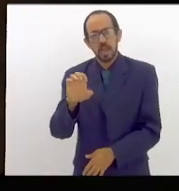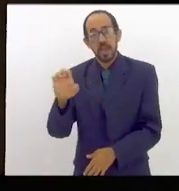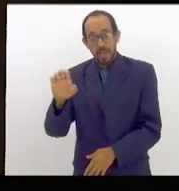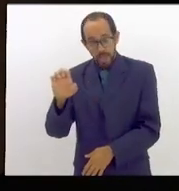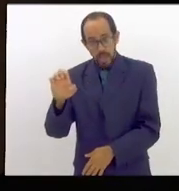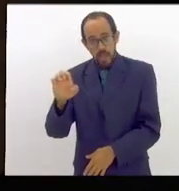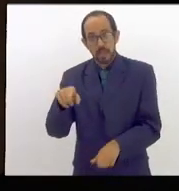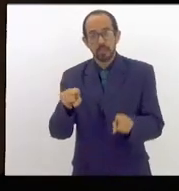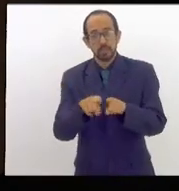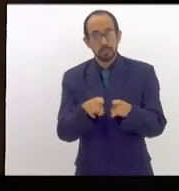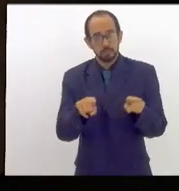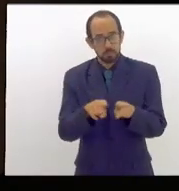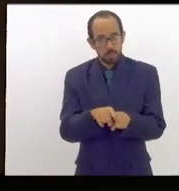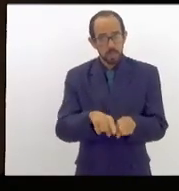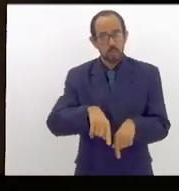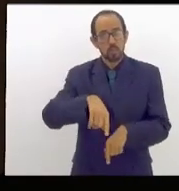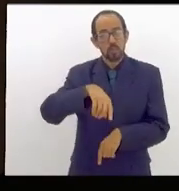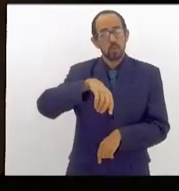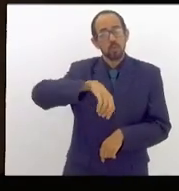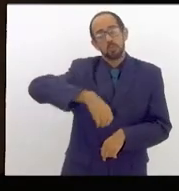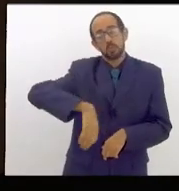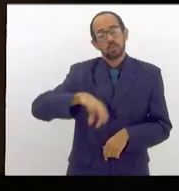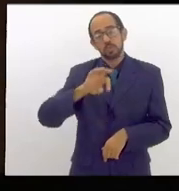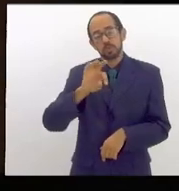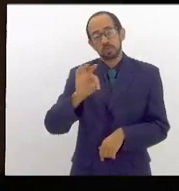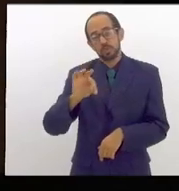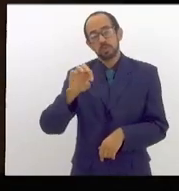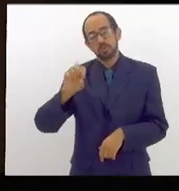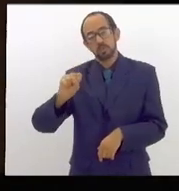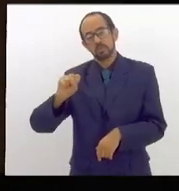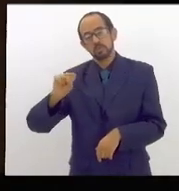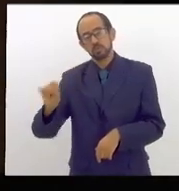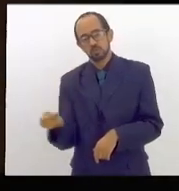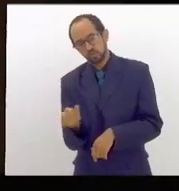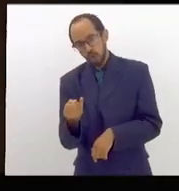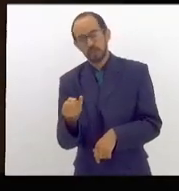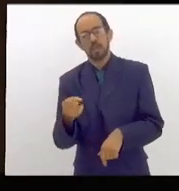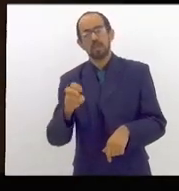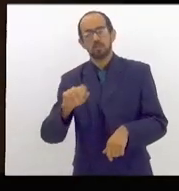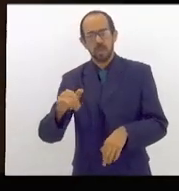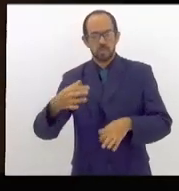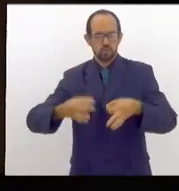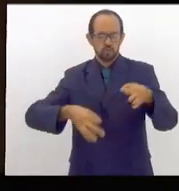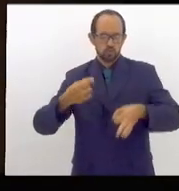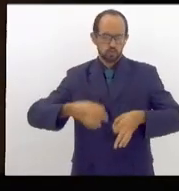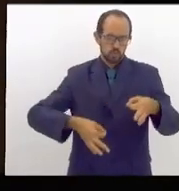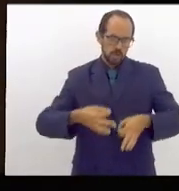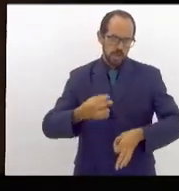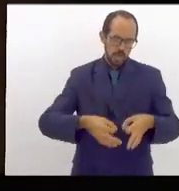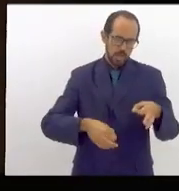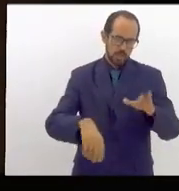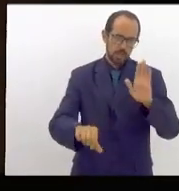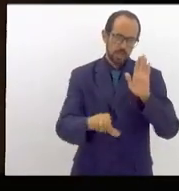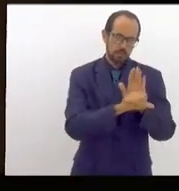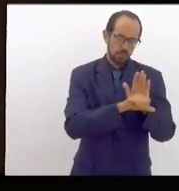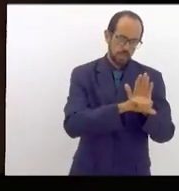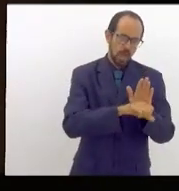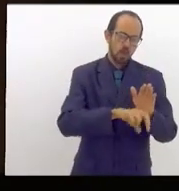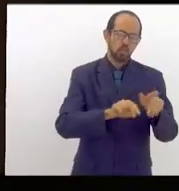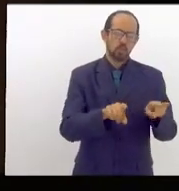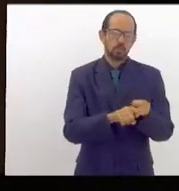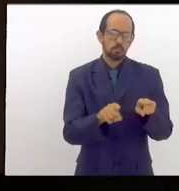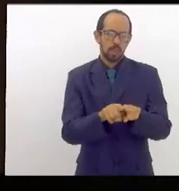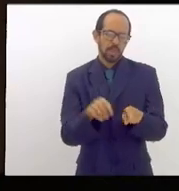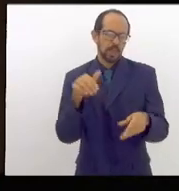pelo Superior Tribunal de Justiça as ações eleitorais e as ações criminais nesse